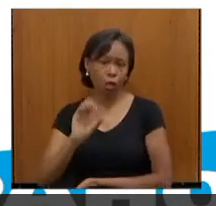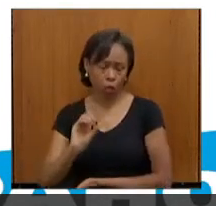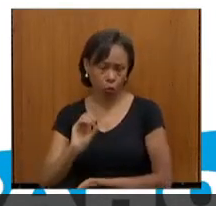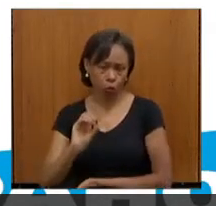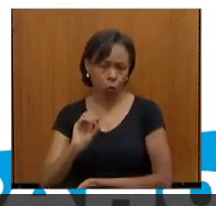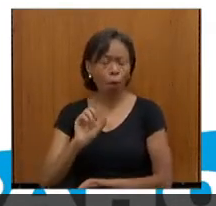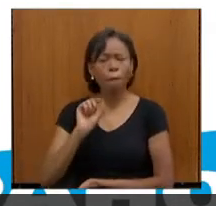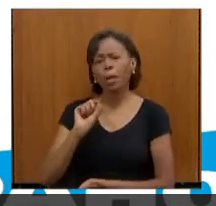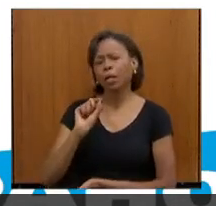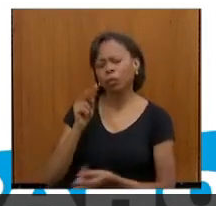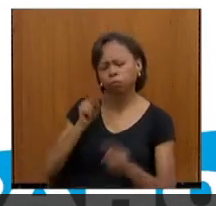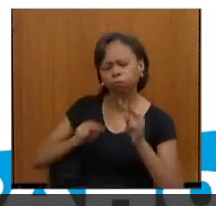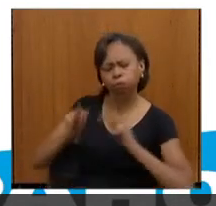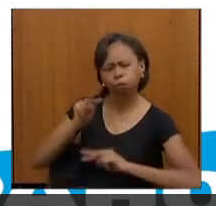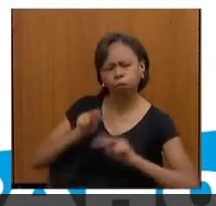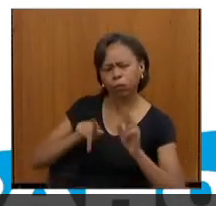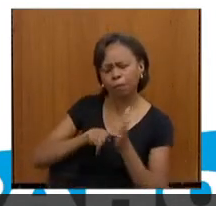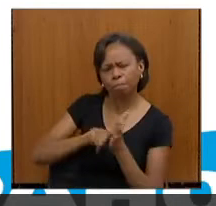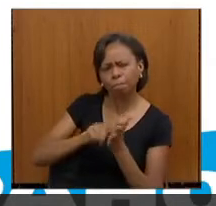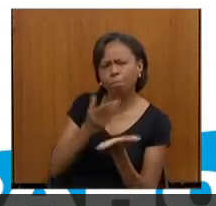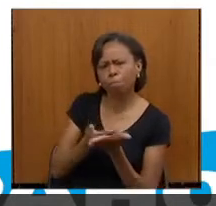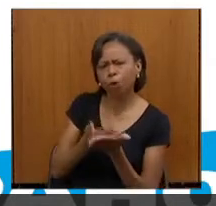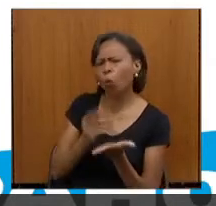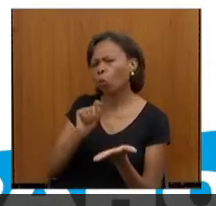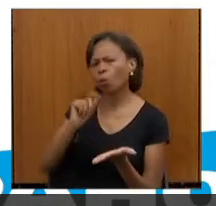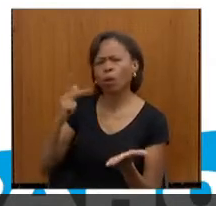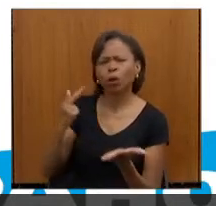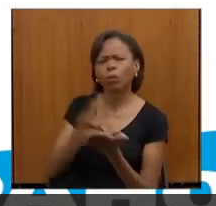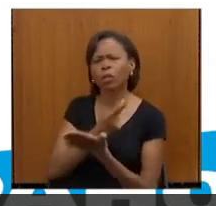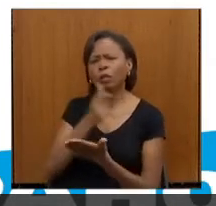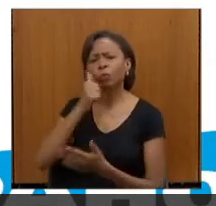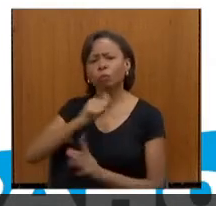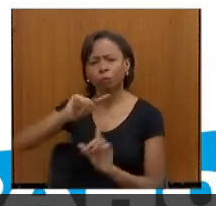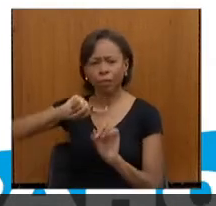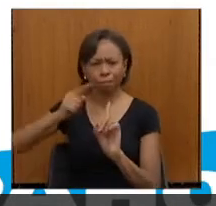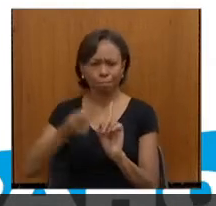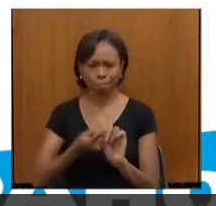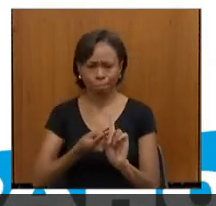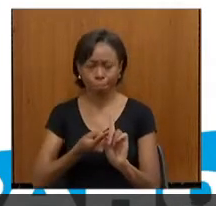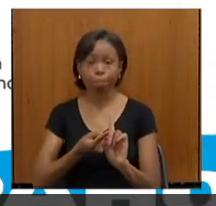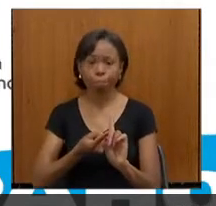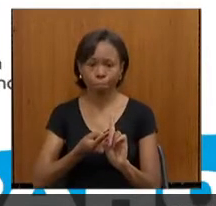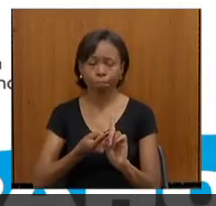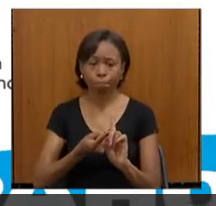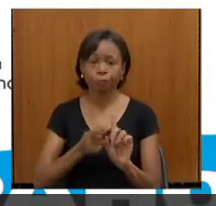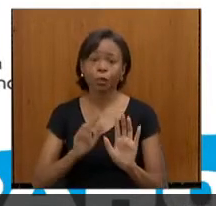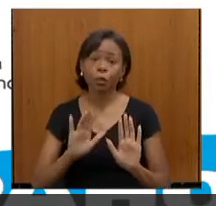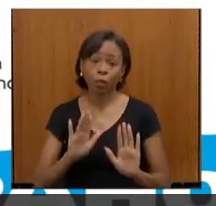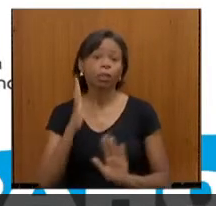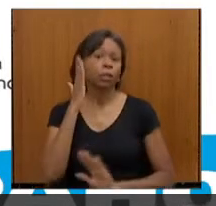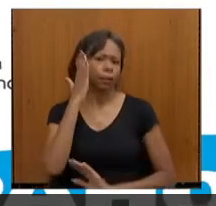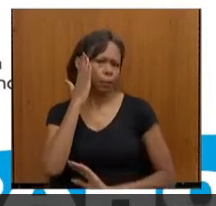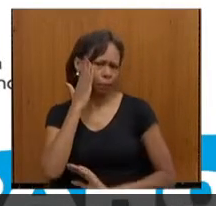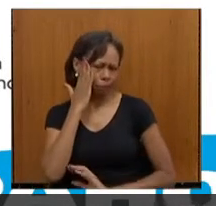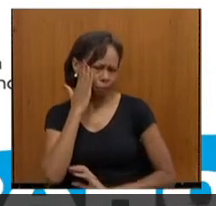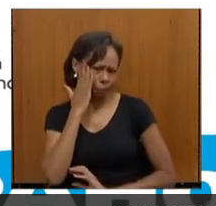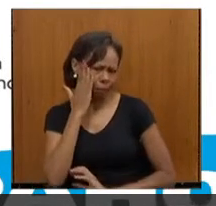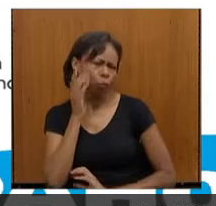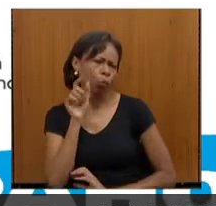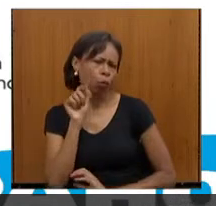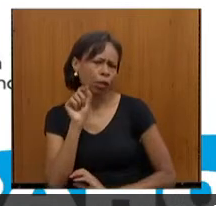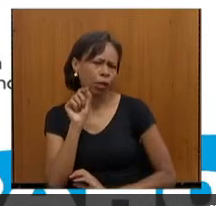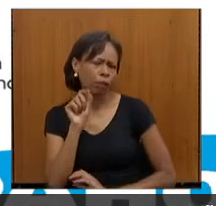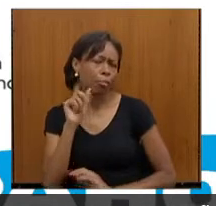com as grávidas. Nós sabemos, próximo slide, por favor, que num primeiro momento, o que